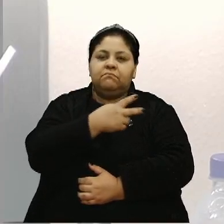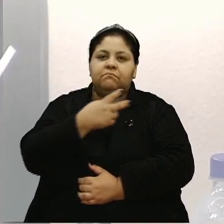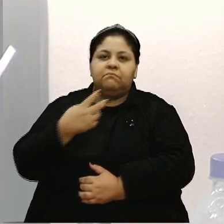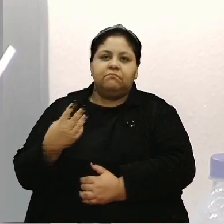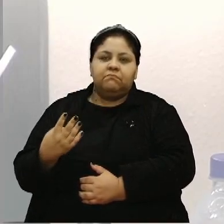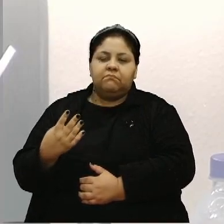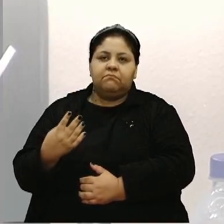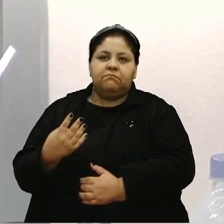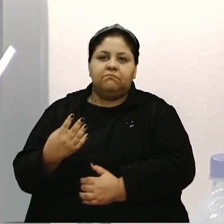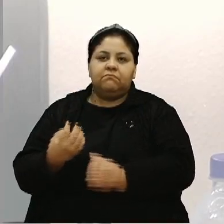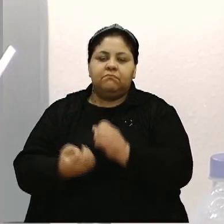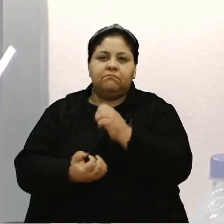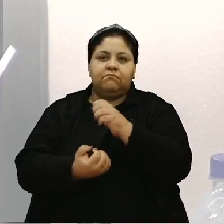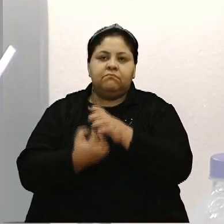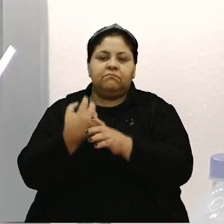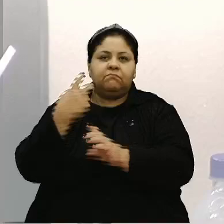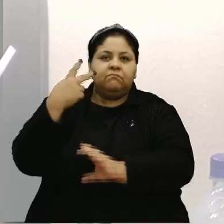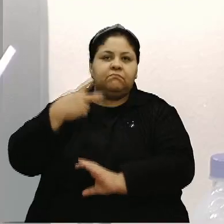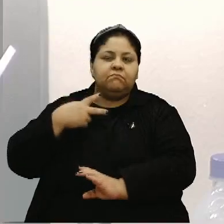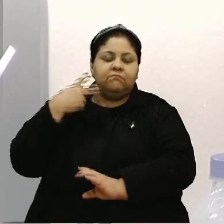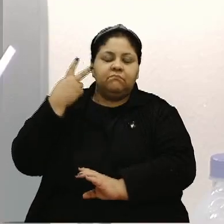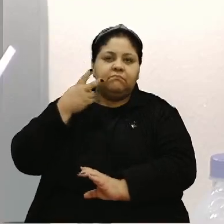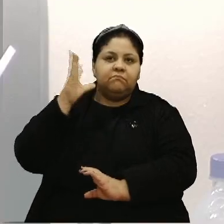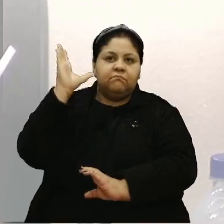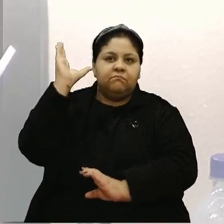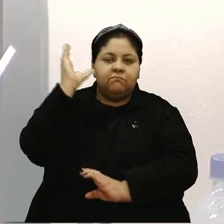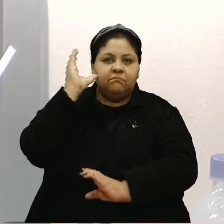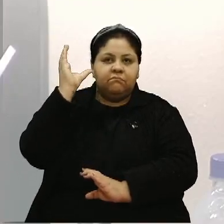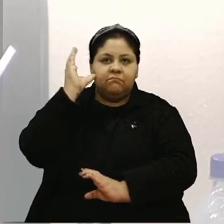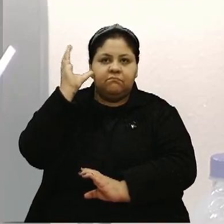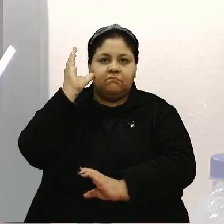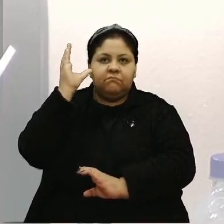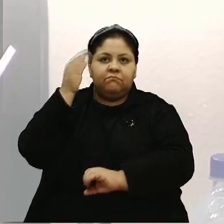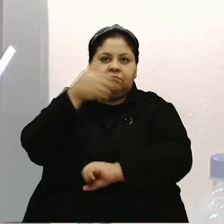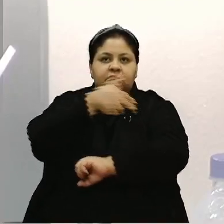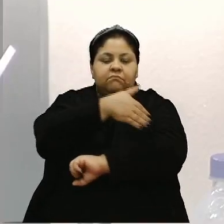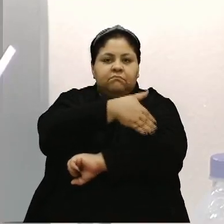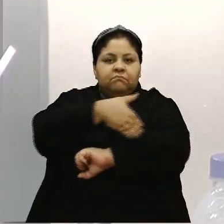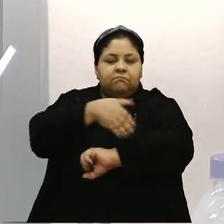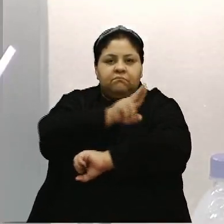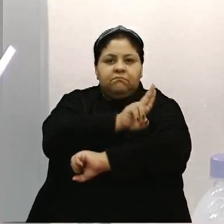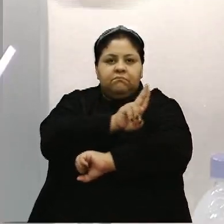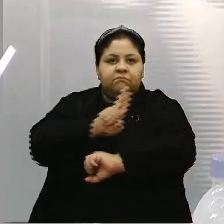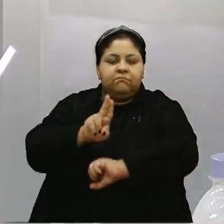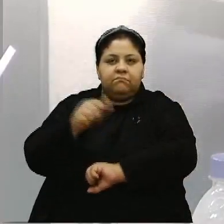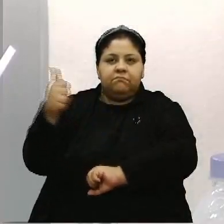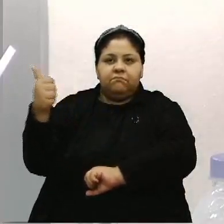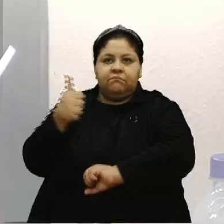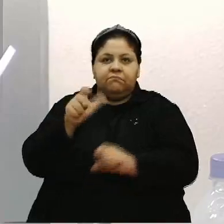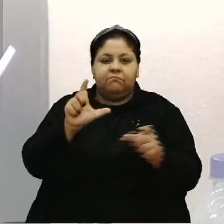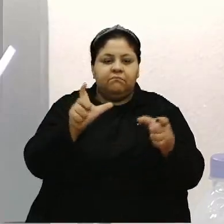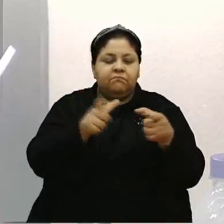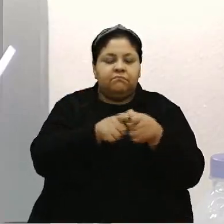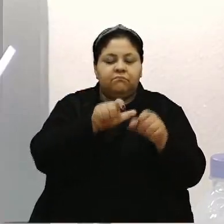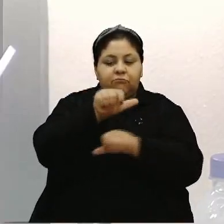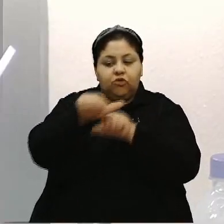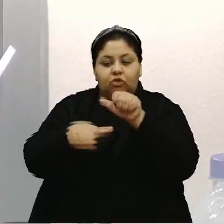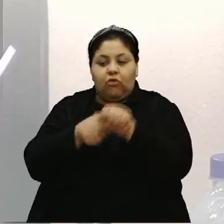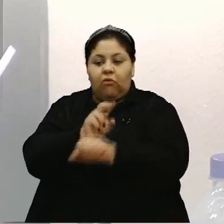159/2024, de autoria do vereador Camilles, que denomina via pública municipal do 1º Distrito com o nome